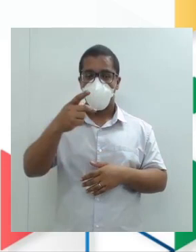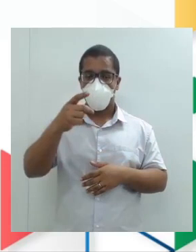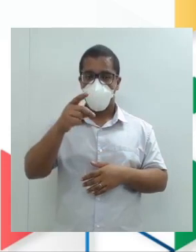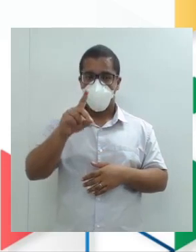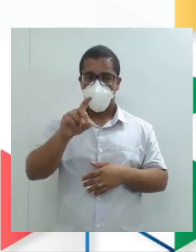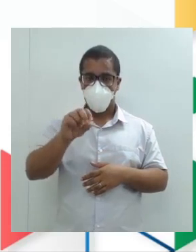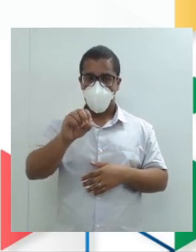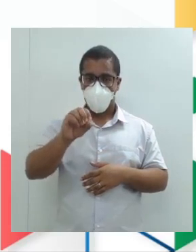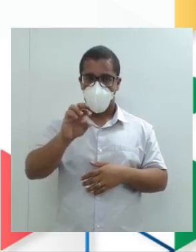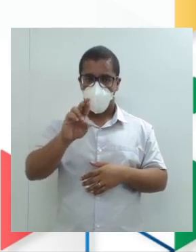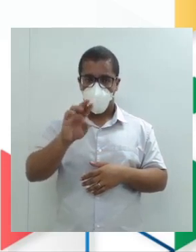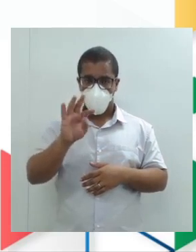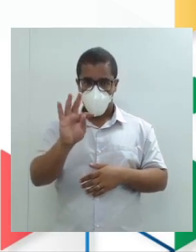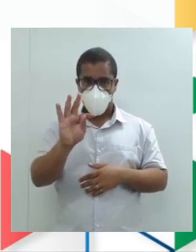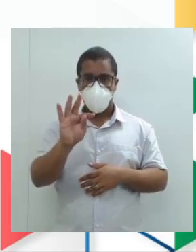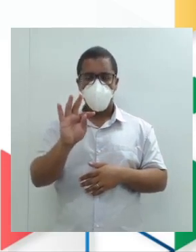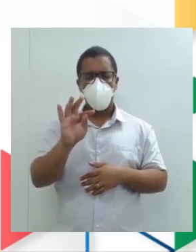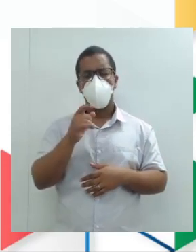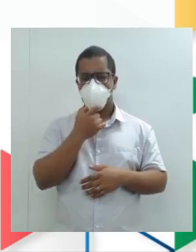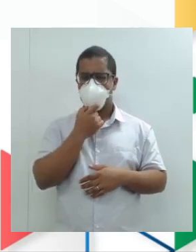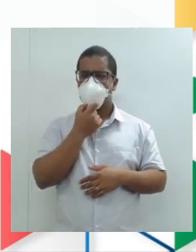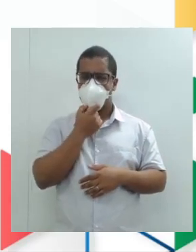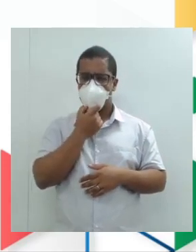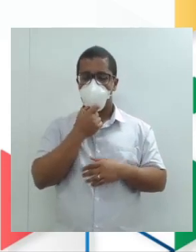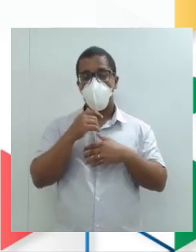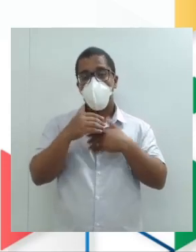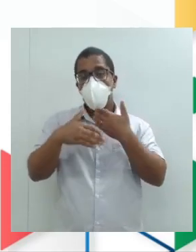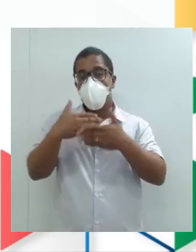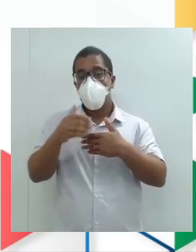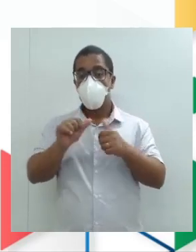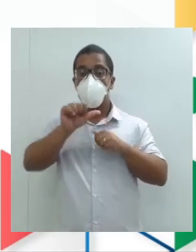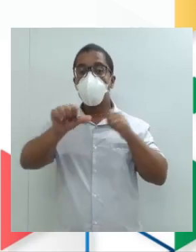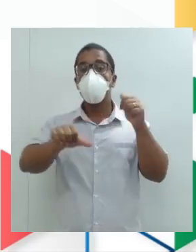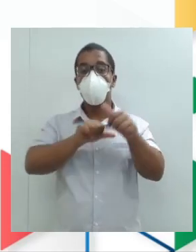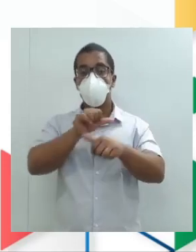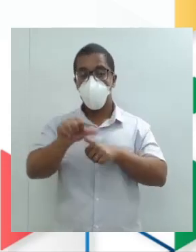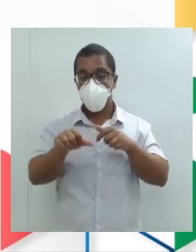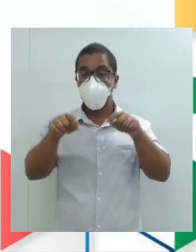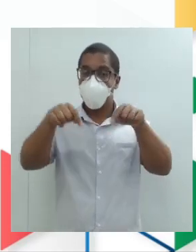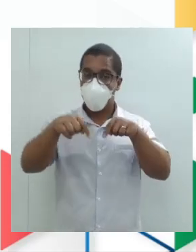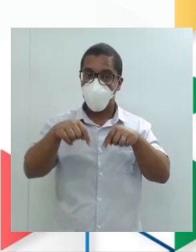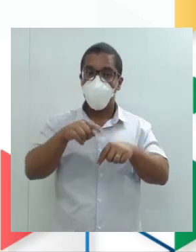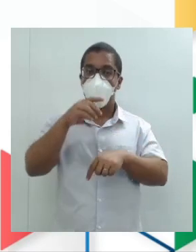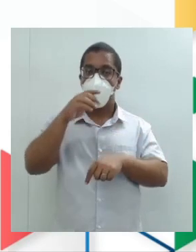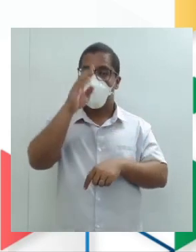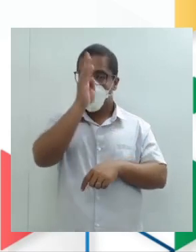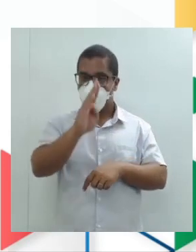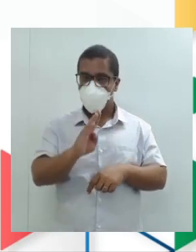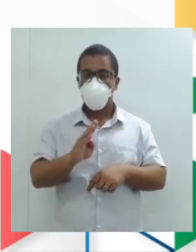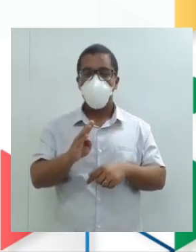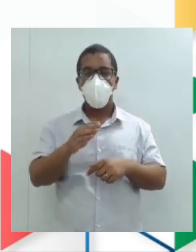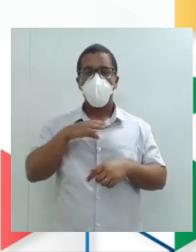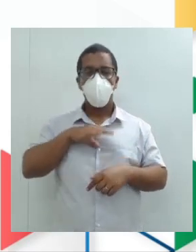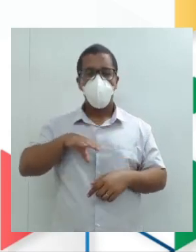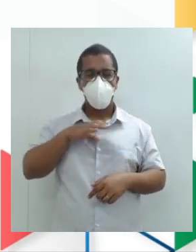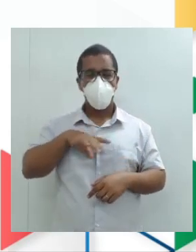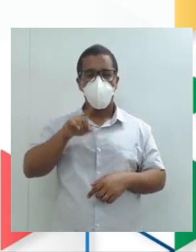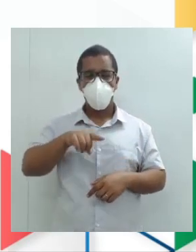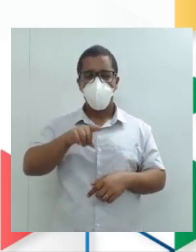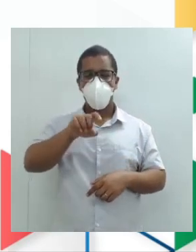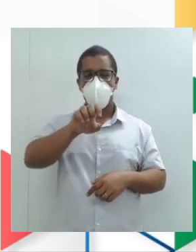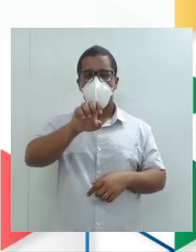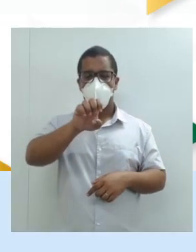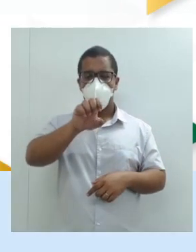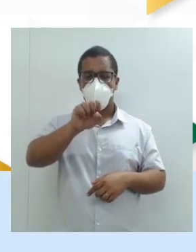inglesa, que mais tarde ela foi aportuguesada e virou o nosso esporte, como a gente conhece. Isso está lá registrado